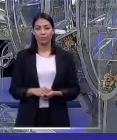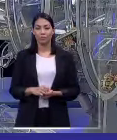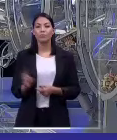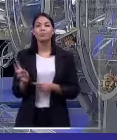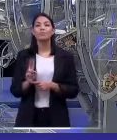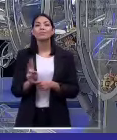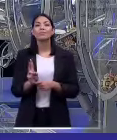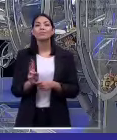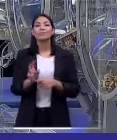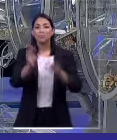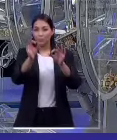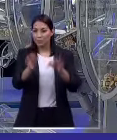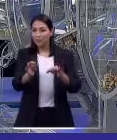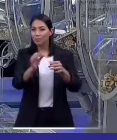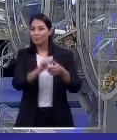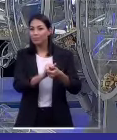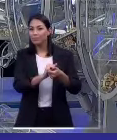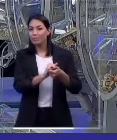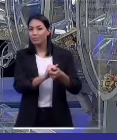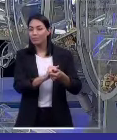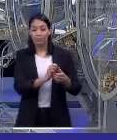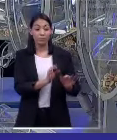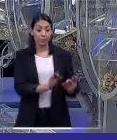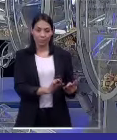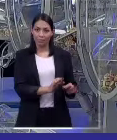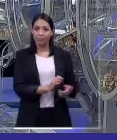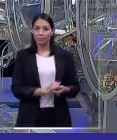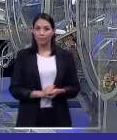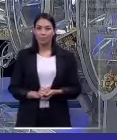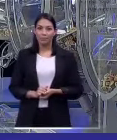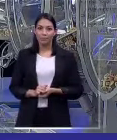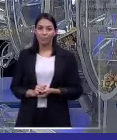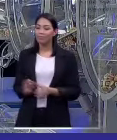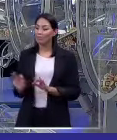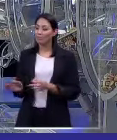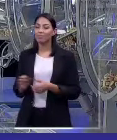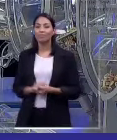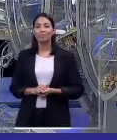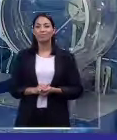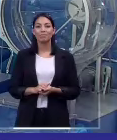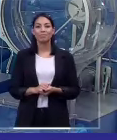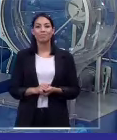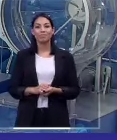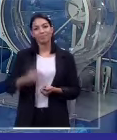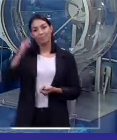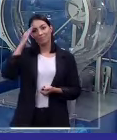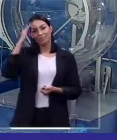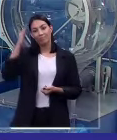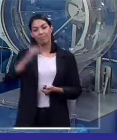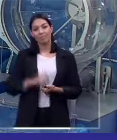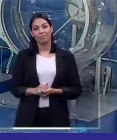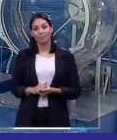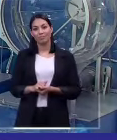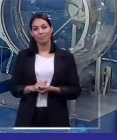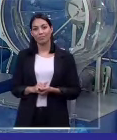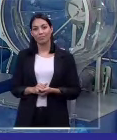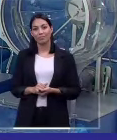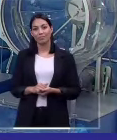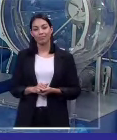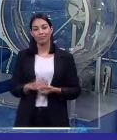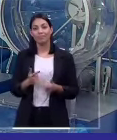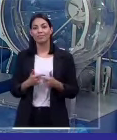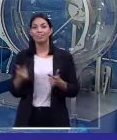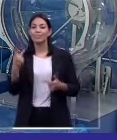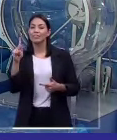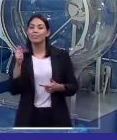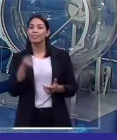As senhoras auditoras populares confirmam? Sim, confirmo. Sim, confirmo. Obrigado. E aí, a sorte estava